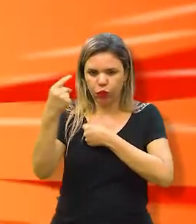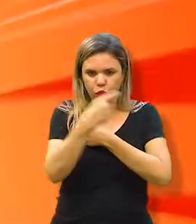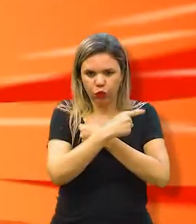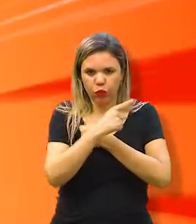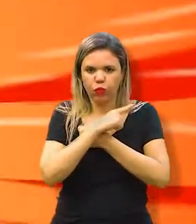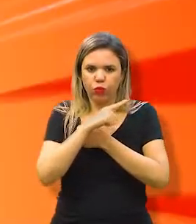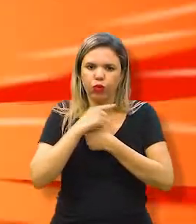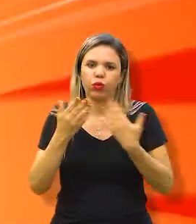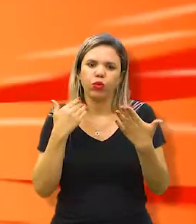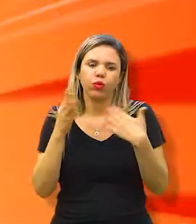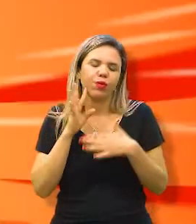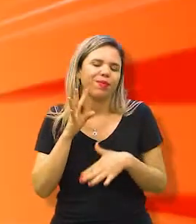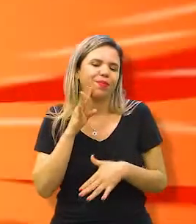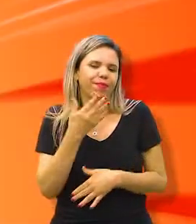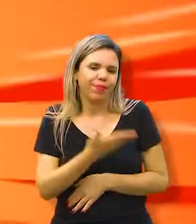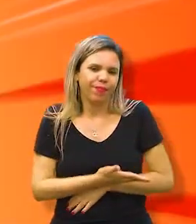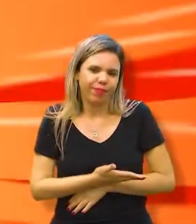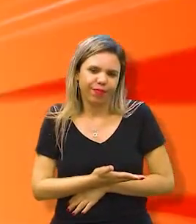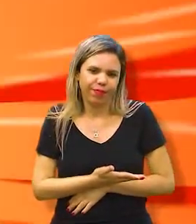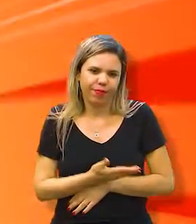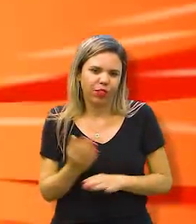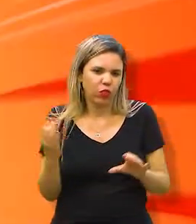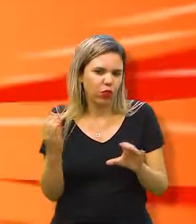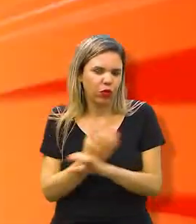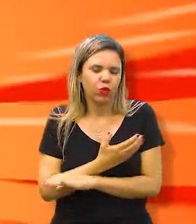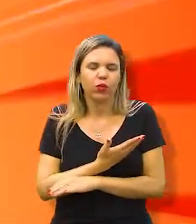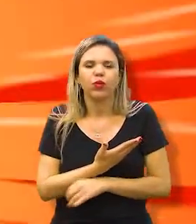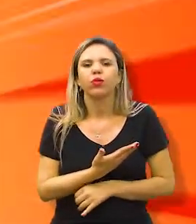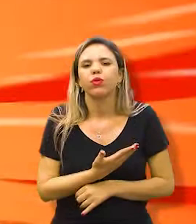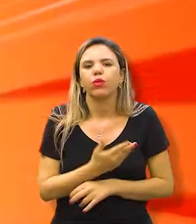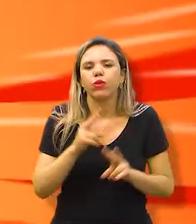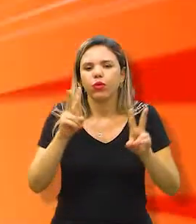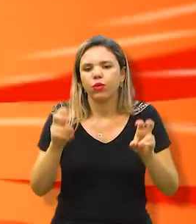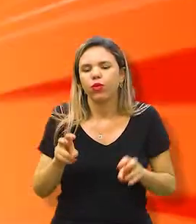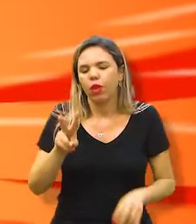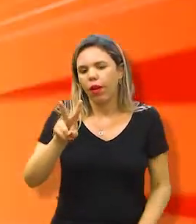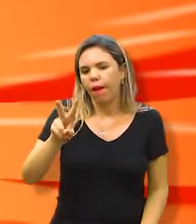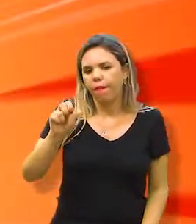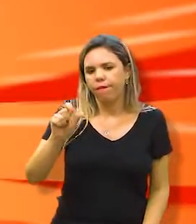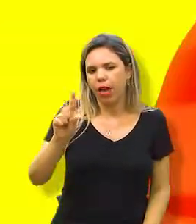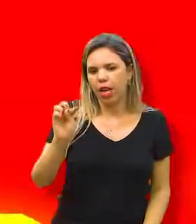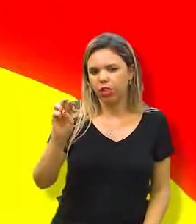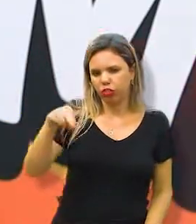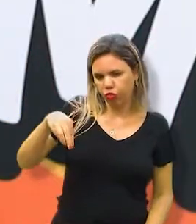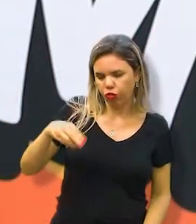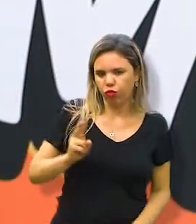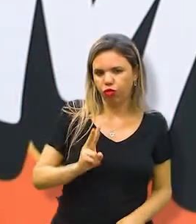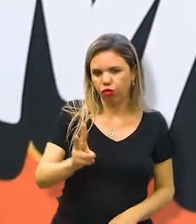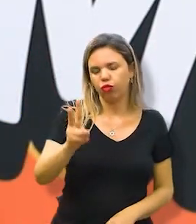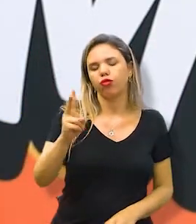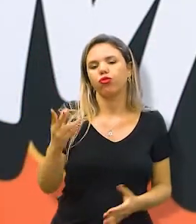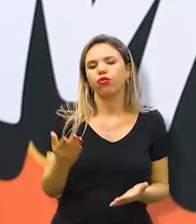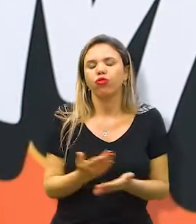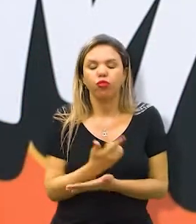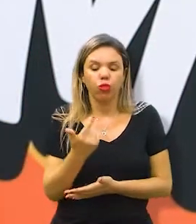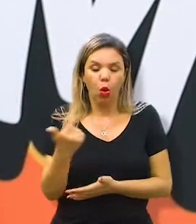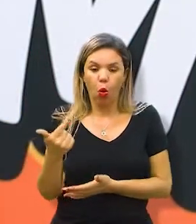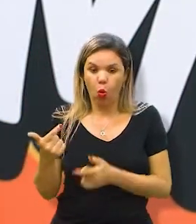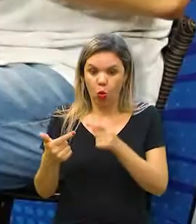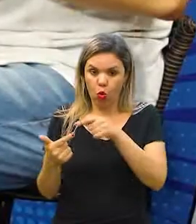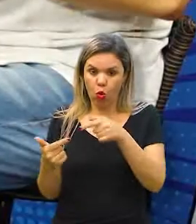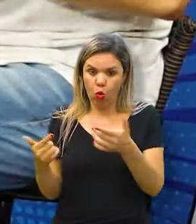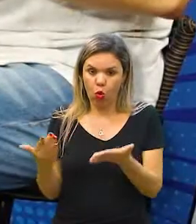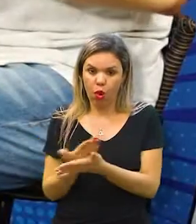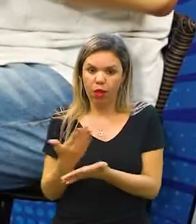Universo Épico e tem esse bate-papo super legal, completíssimo, sobre Valentine. Então a gente vai seguir aqui com o